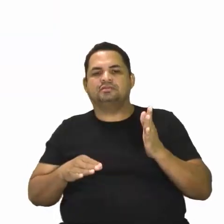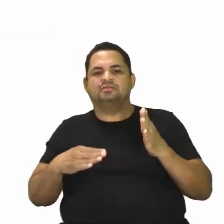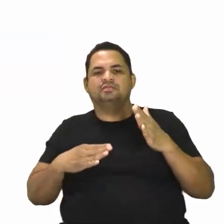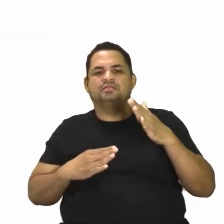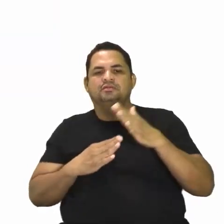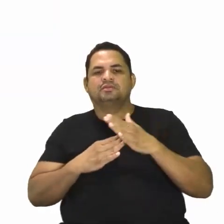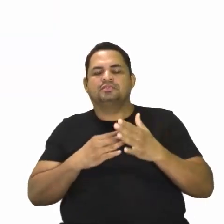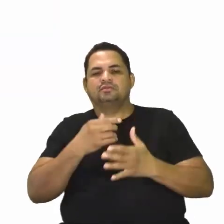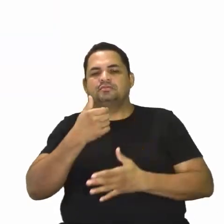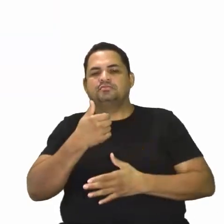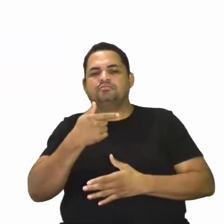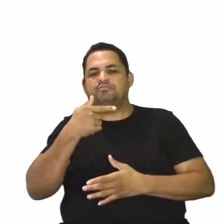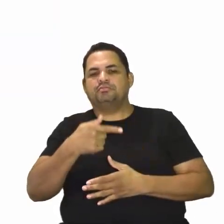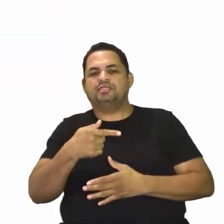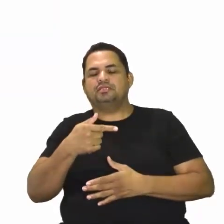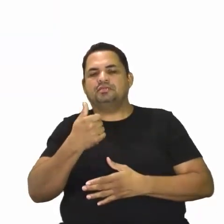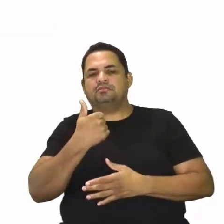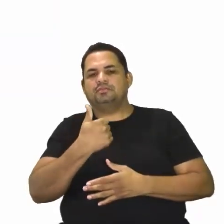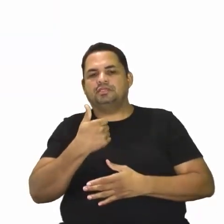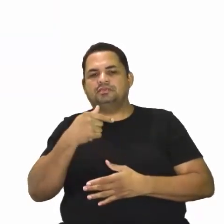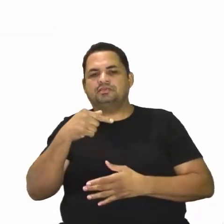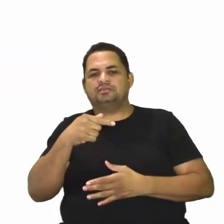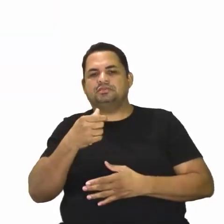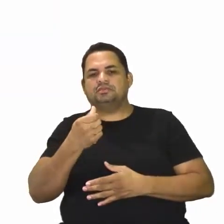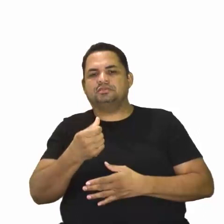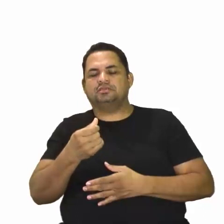queimar mesmo, queimar como verão, a